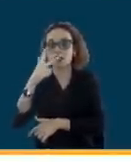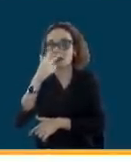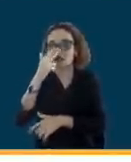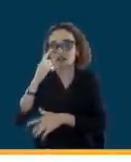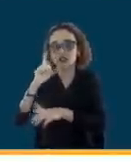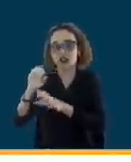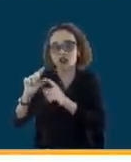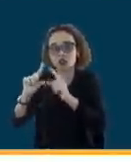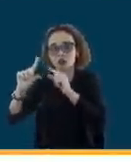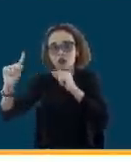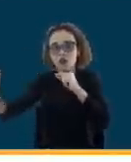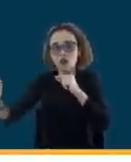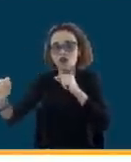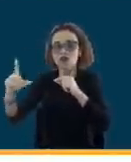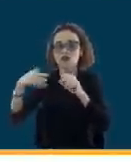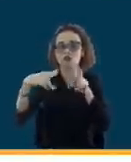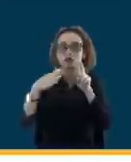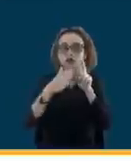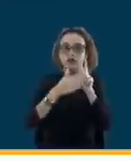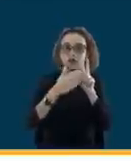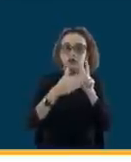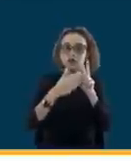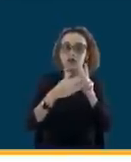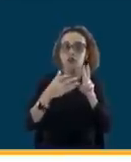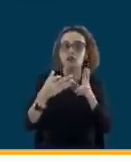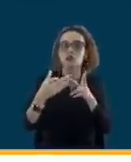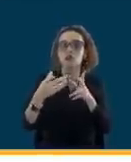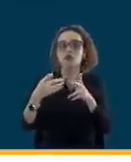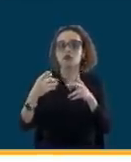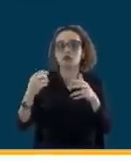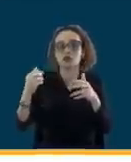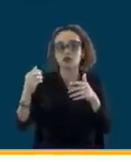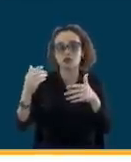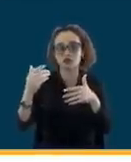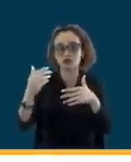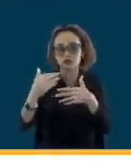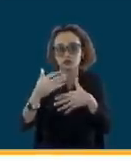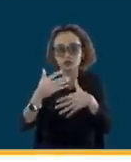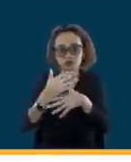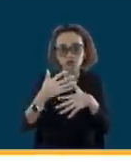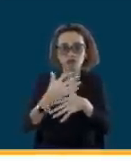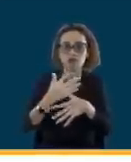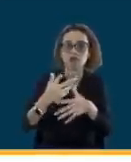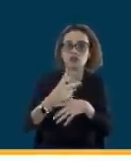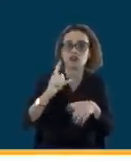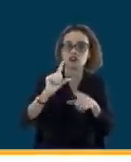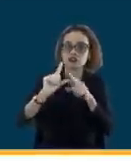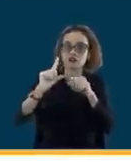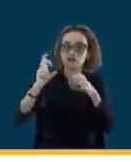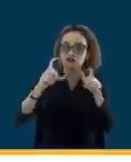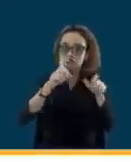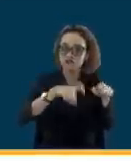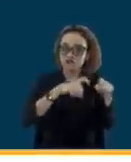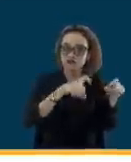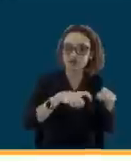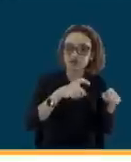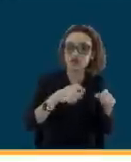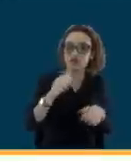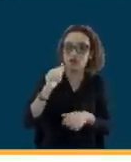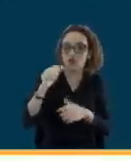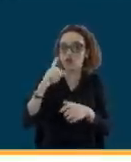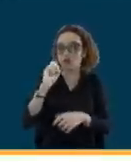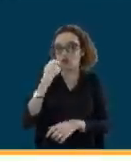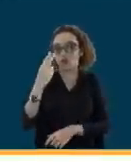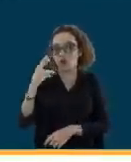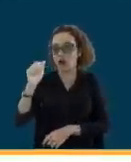nas aldeias indígenas, estão nas regiões quilombolas, que estão nos artesanatos de vários cantos